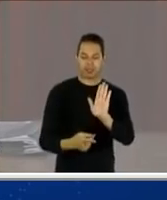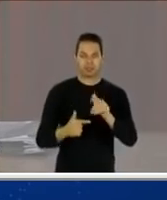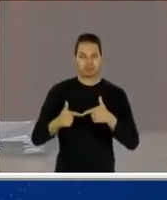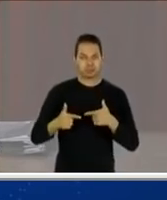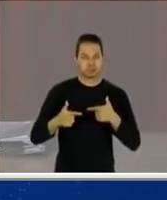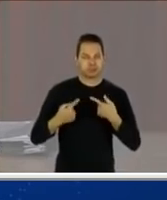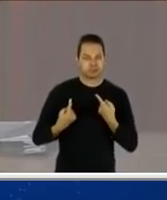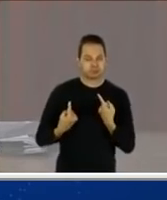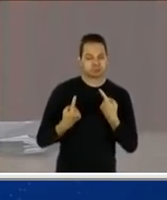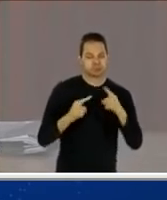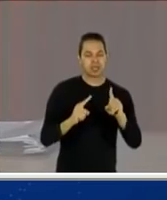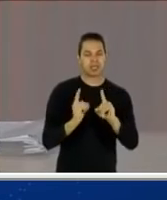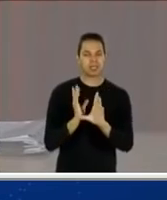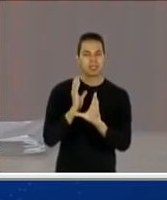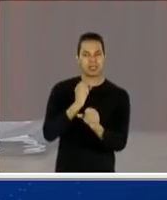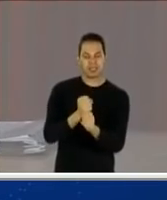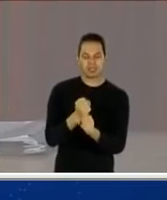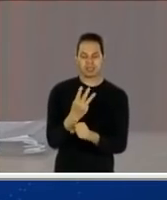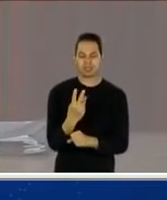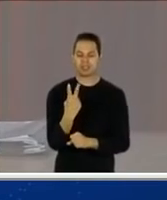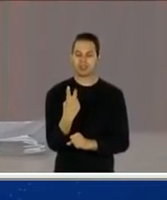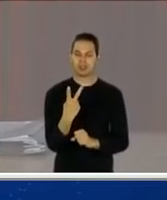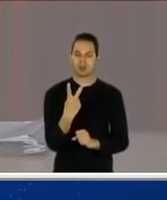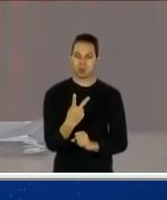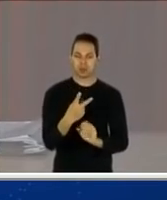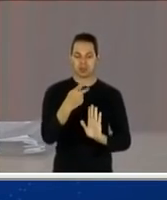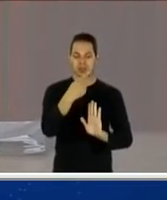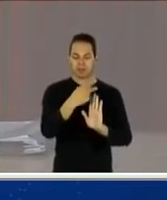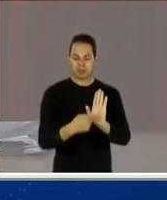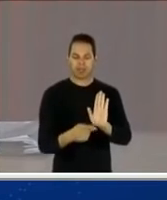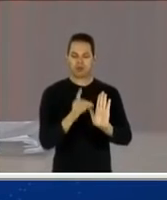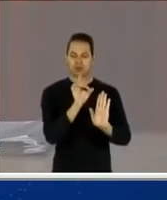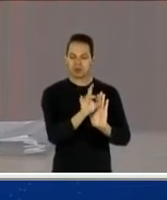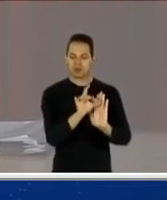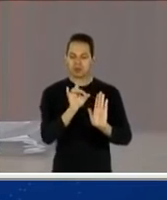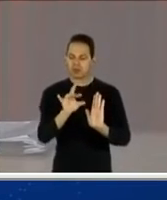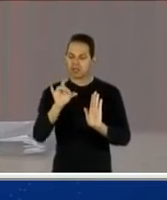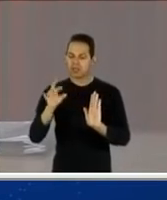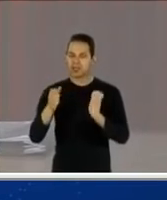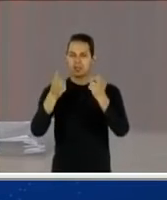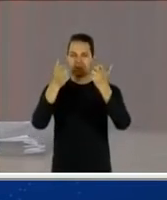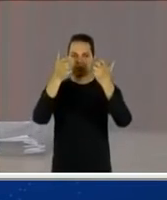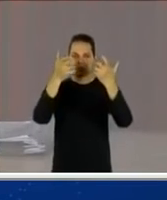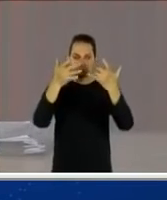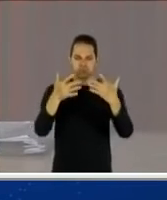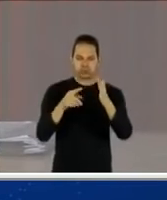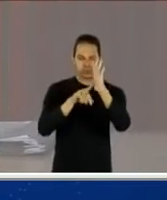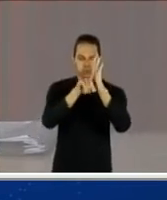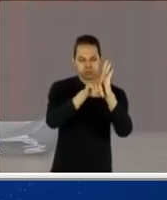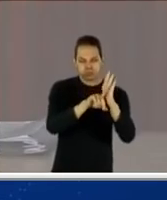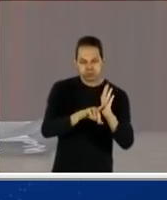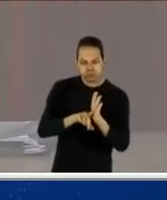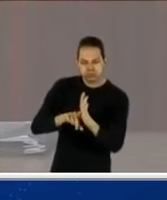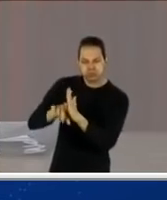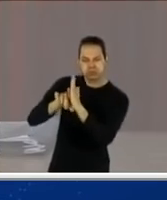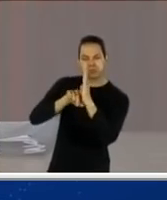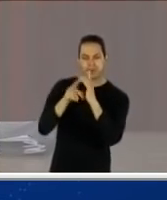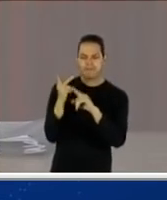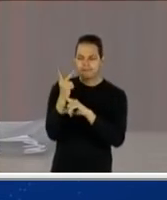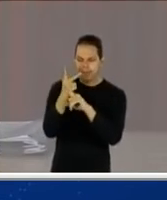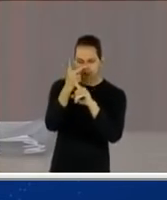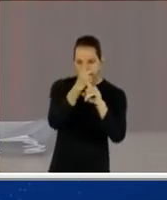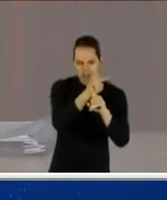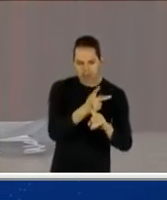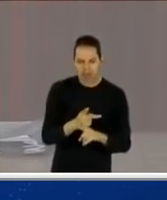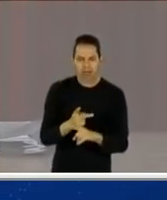Ore do que o processo eleitoral brasileiro E no momento onde o mundo vive em todos os momentos guerra